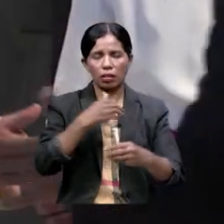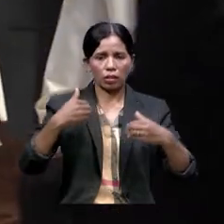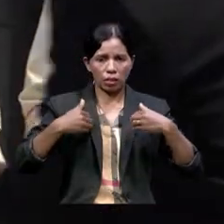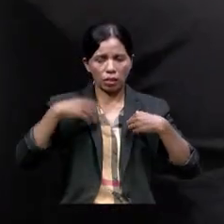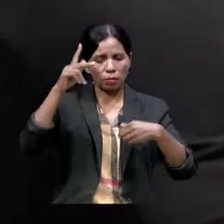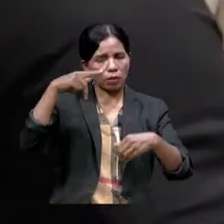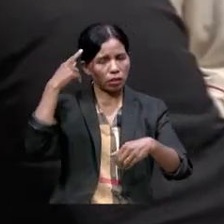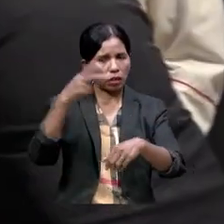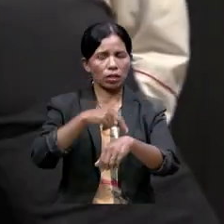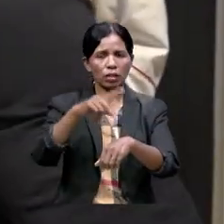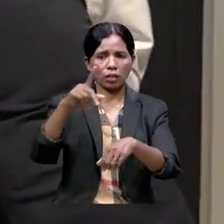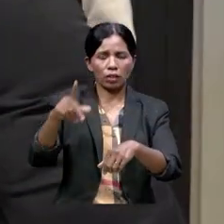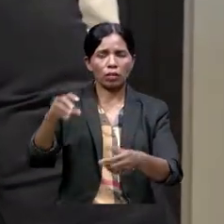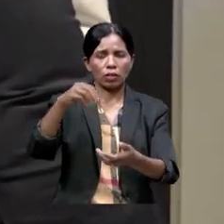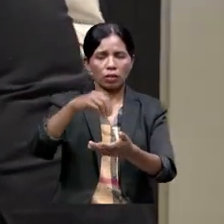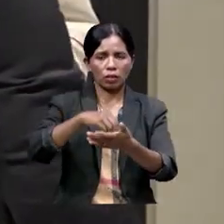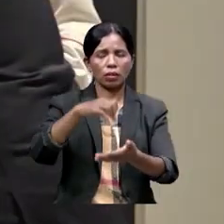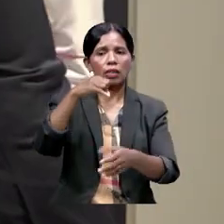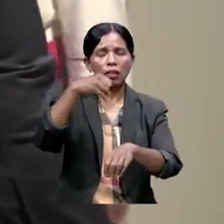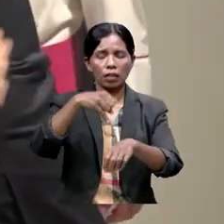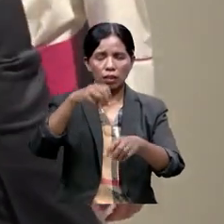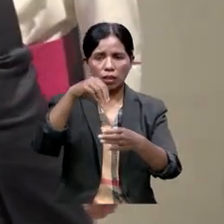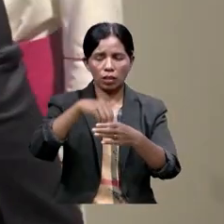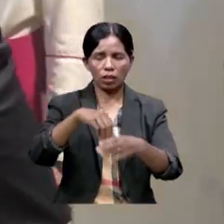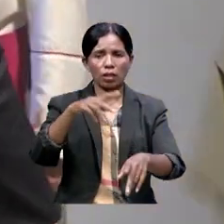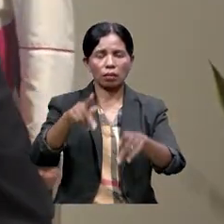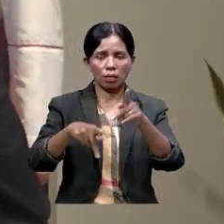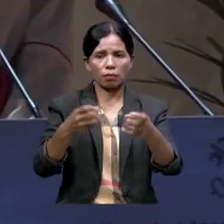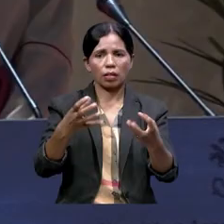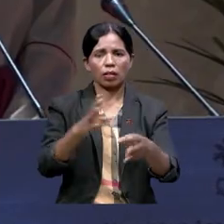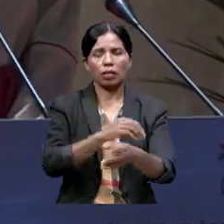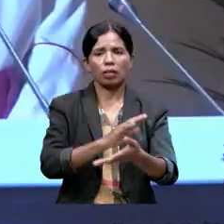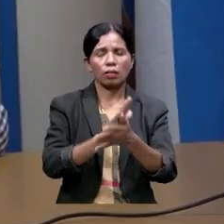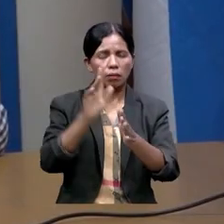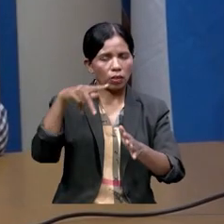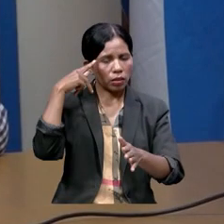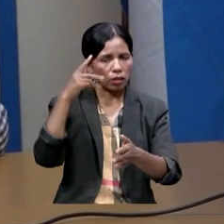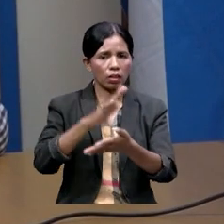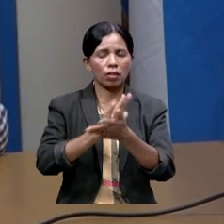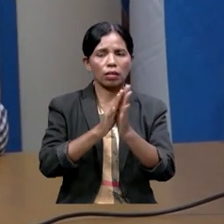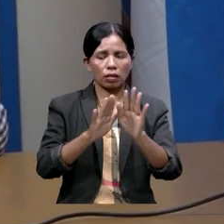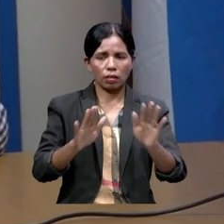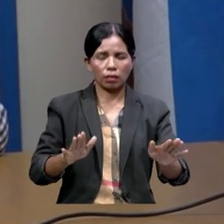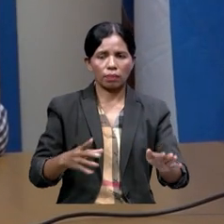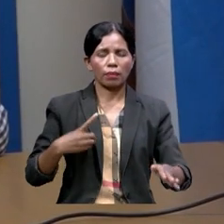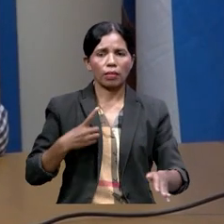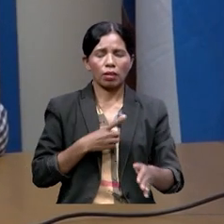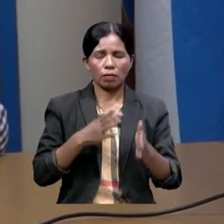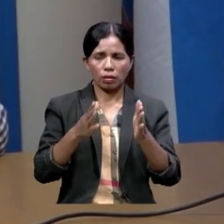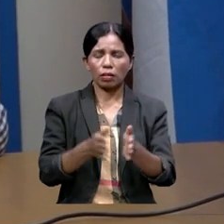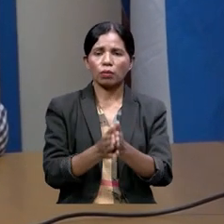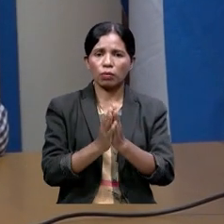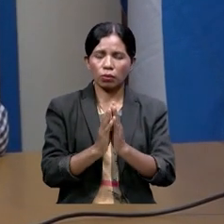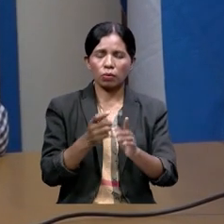nacional, hodi acomoda interesse em abaraknian, hodi hakiak político saudável e a futuro. Deputado Antonio da Conceição Calohan, husi